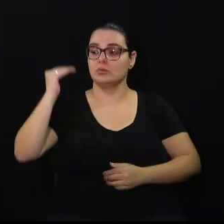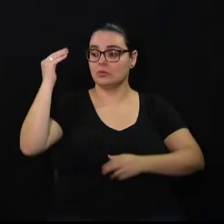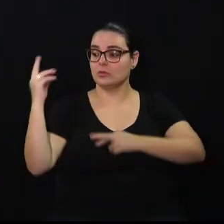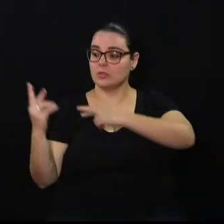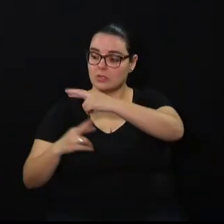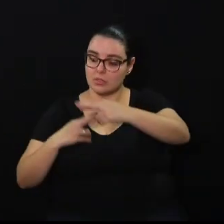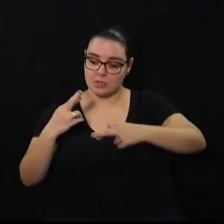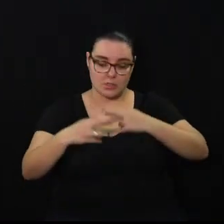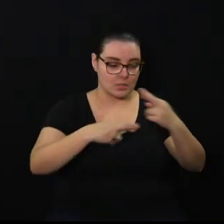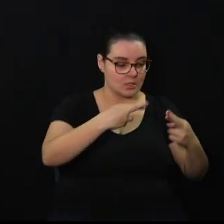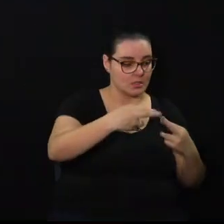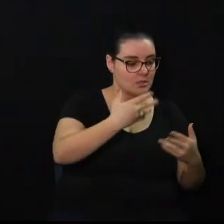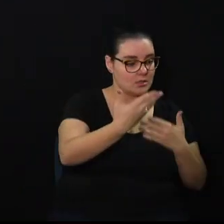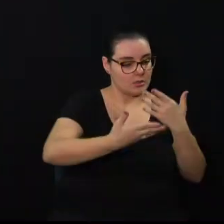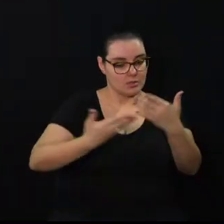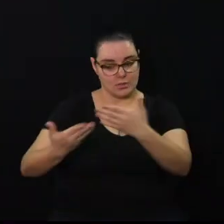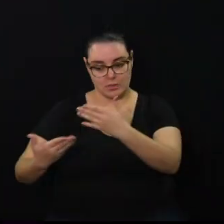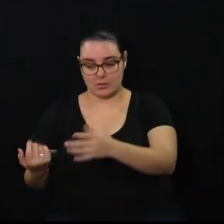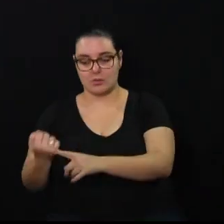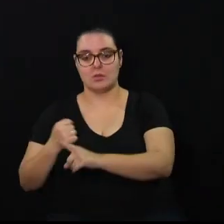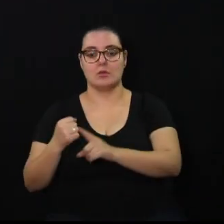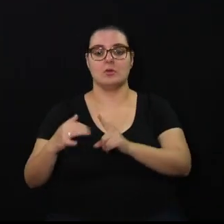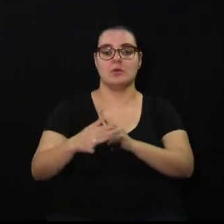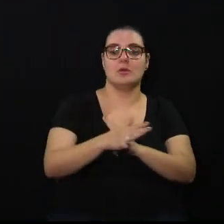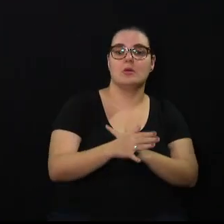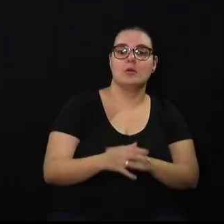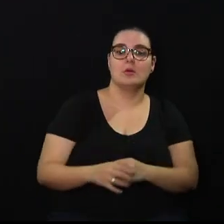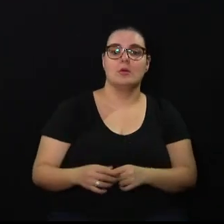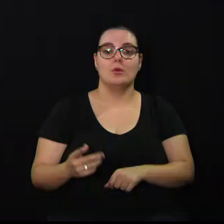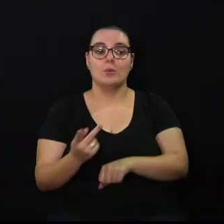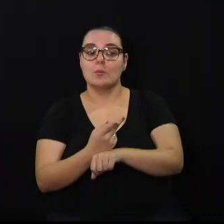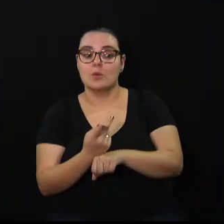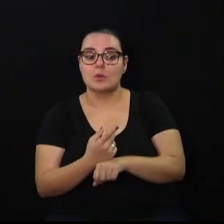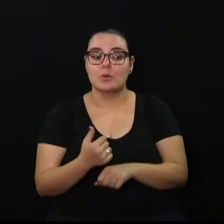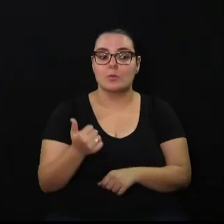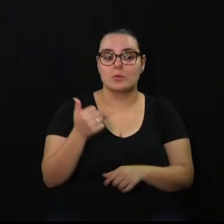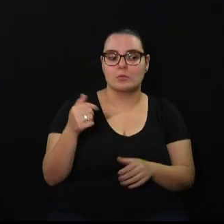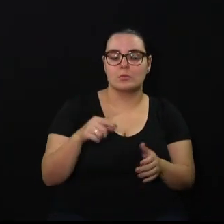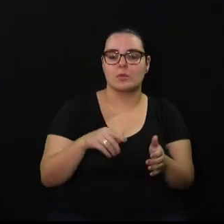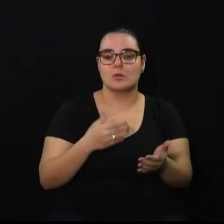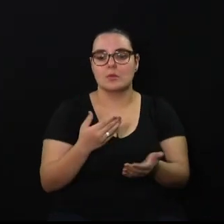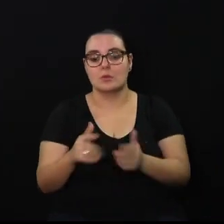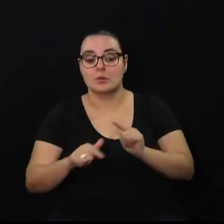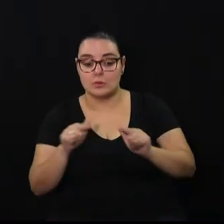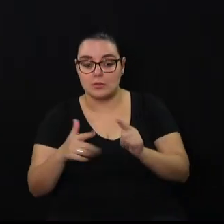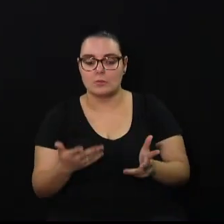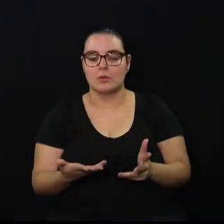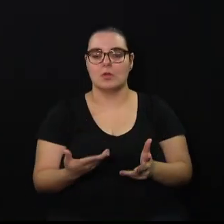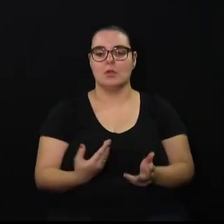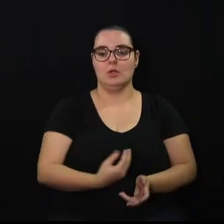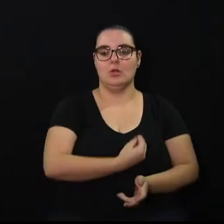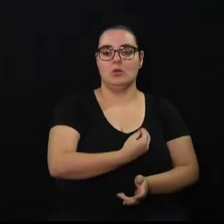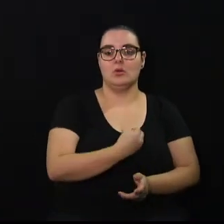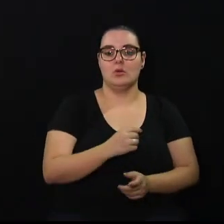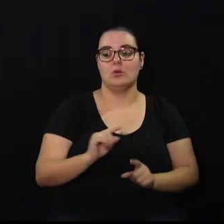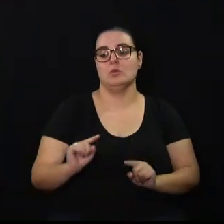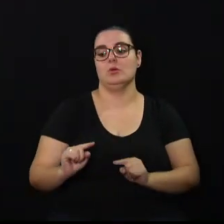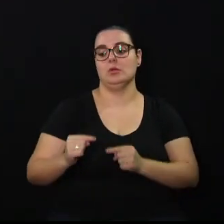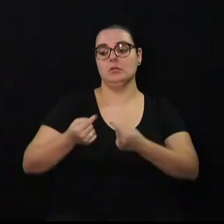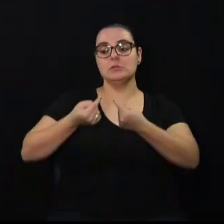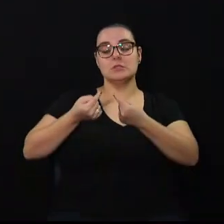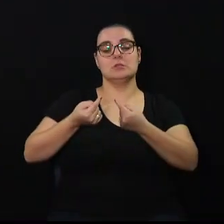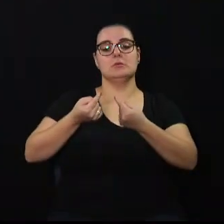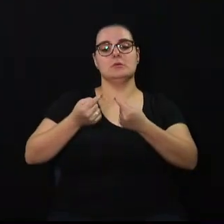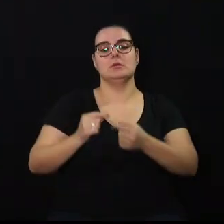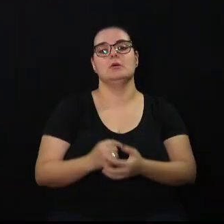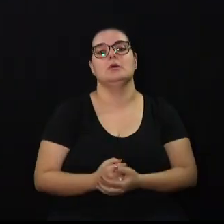outras pessoas a busca pelo primeiro emprego então a vida ela vai trazendo outros desafios e as intervenções